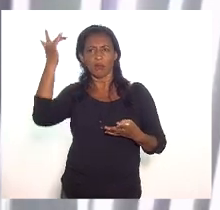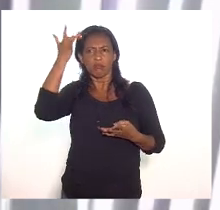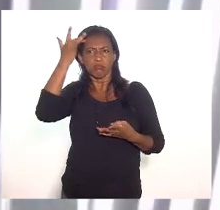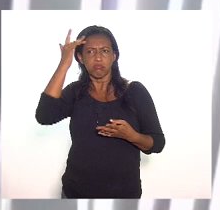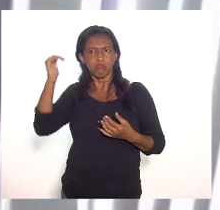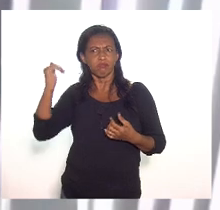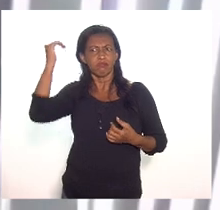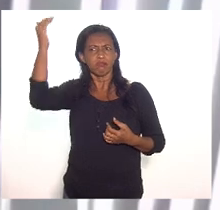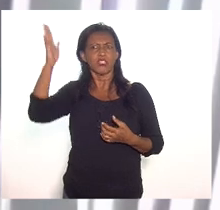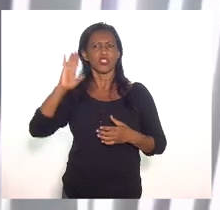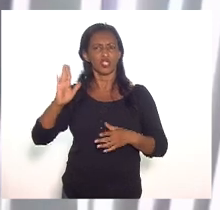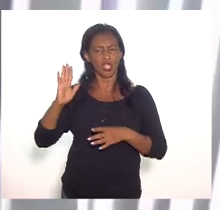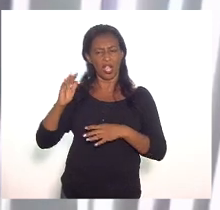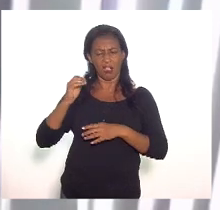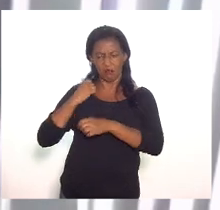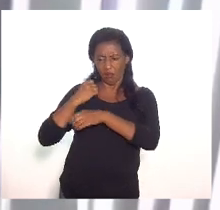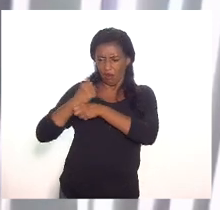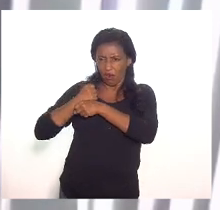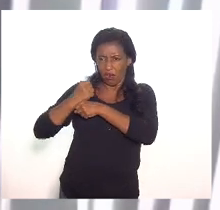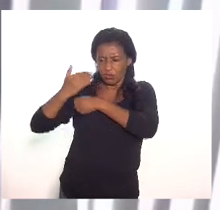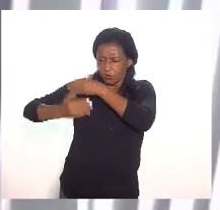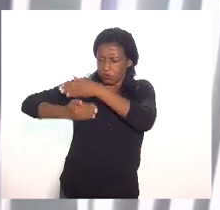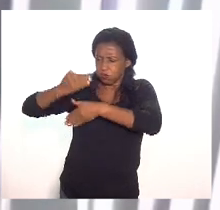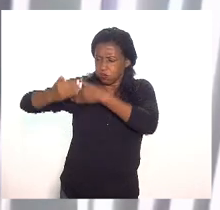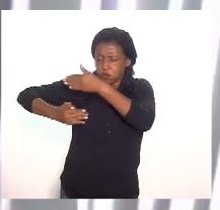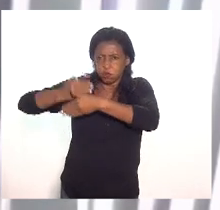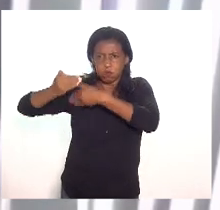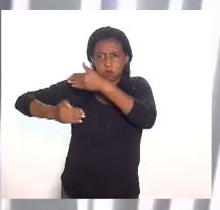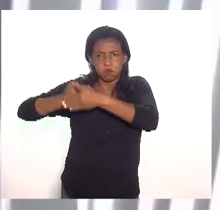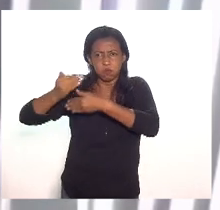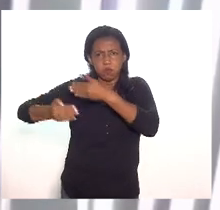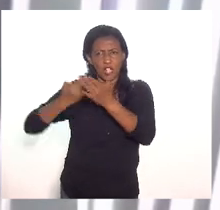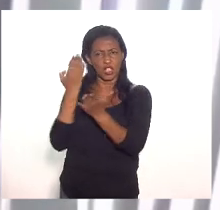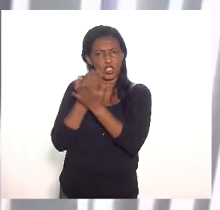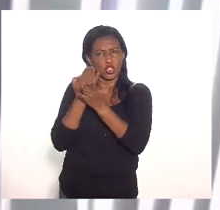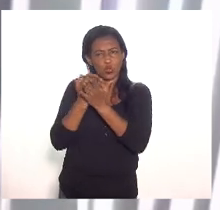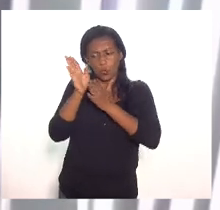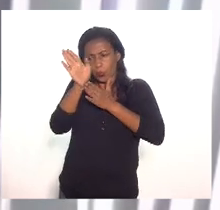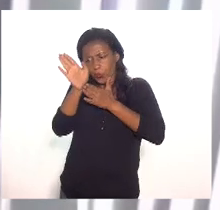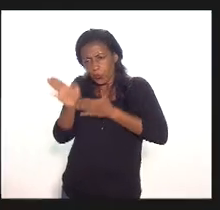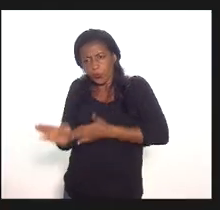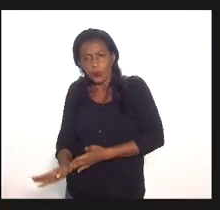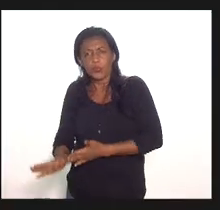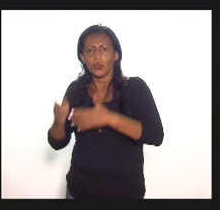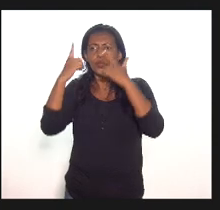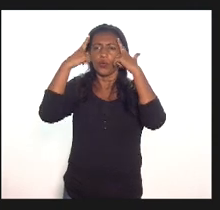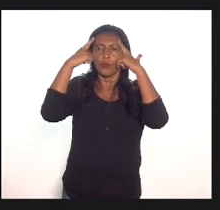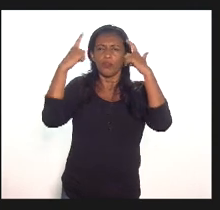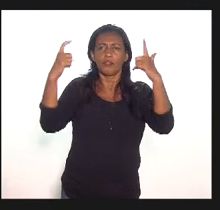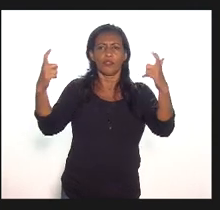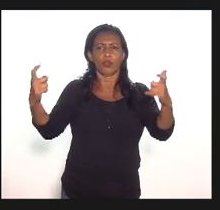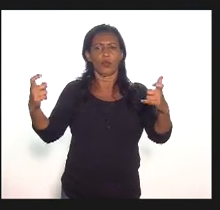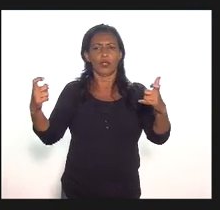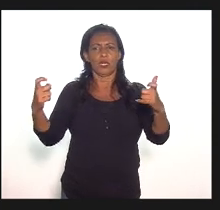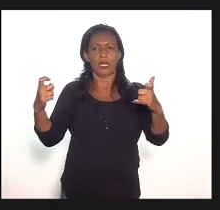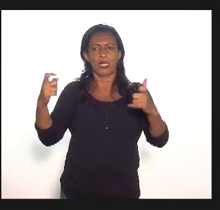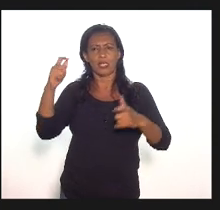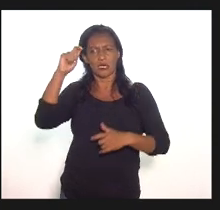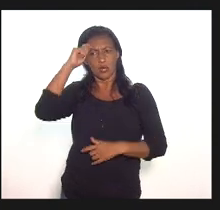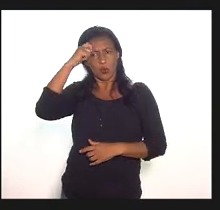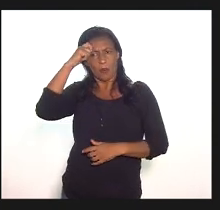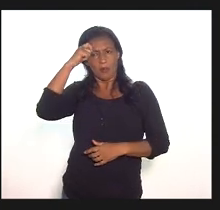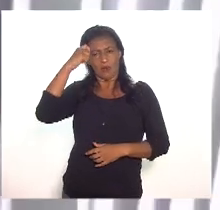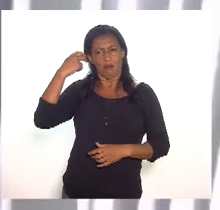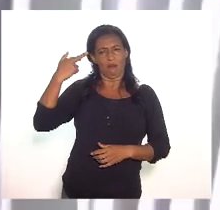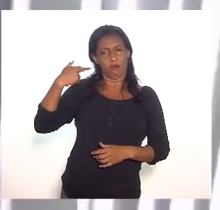durante décadas, vêm produzindo conhecimento e estudos fidedignos sobre o fenômeno da violência com corte racial, com corte